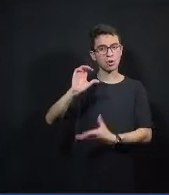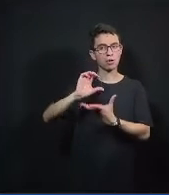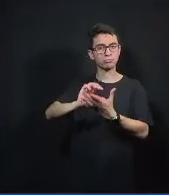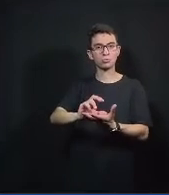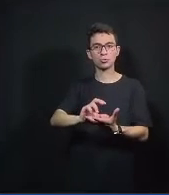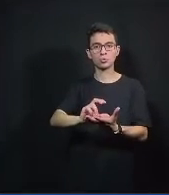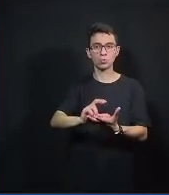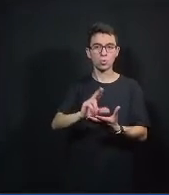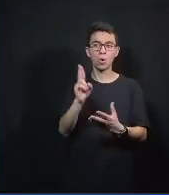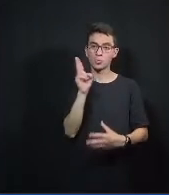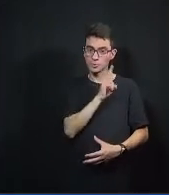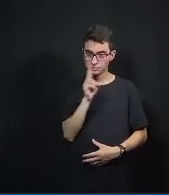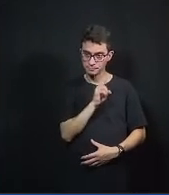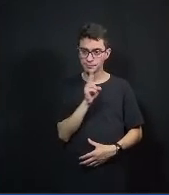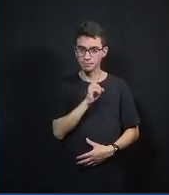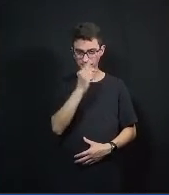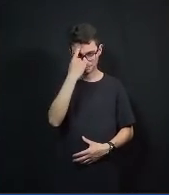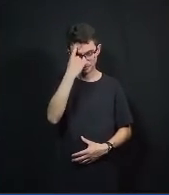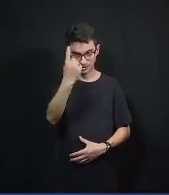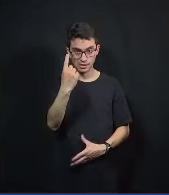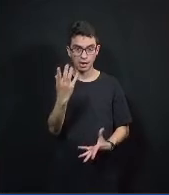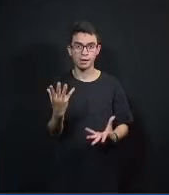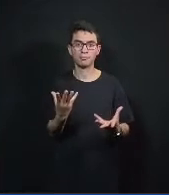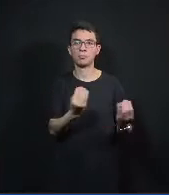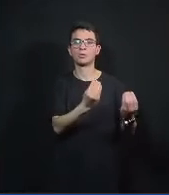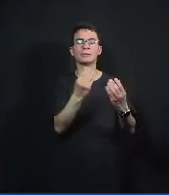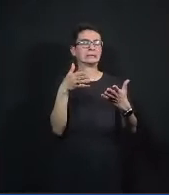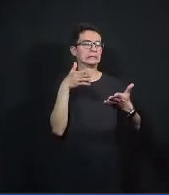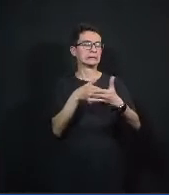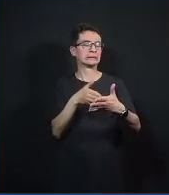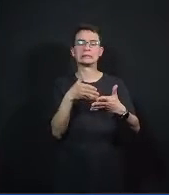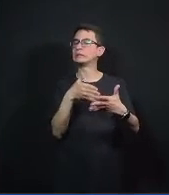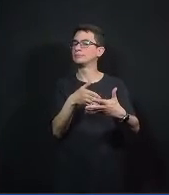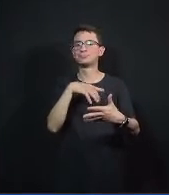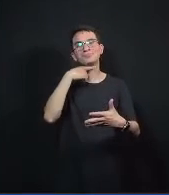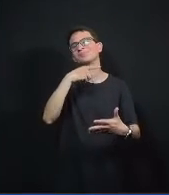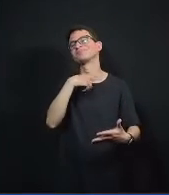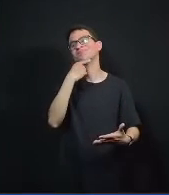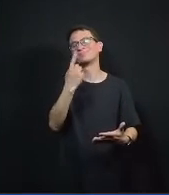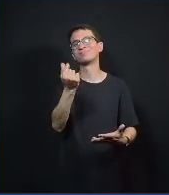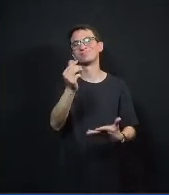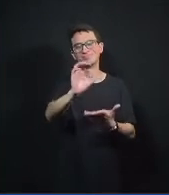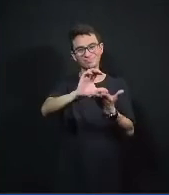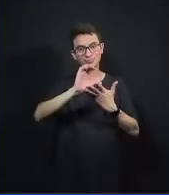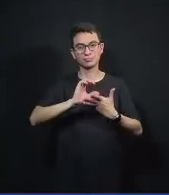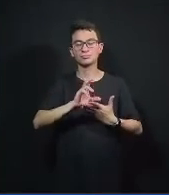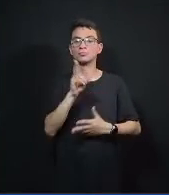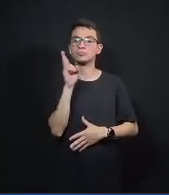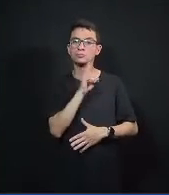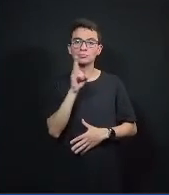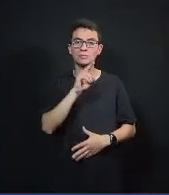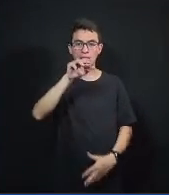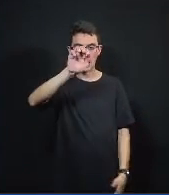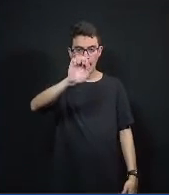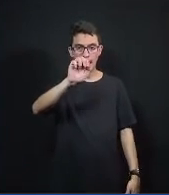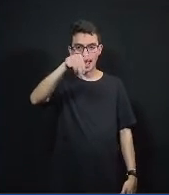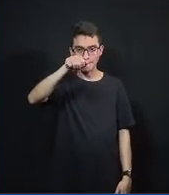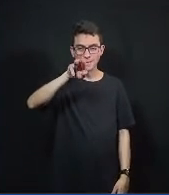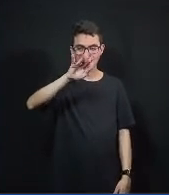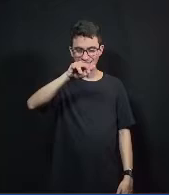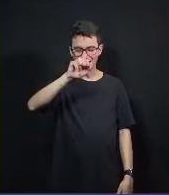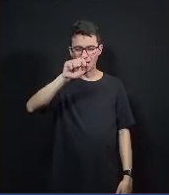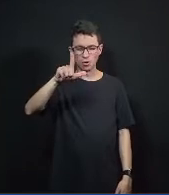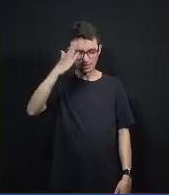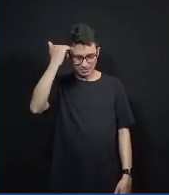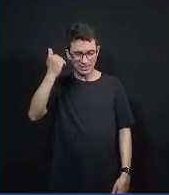quantidade de cidadãos que estavam tendo dificuldades com a obtenção desse benefício por estar em situação regular e irregular junto à